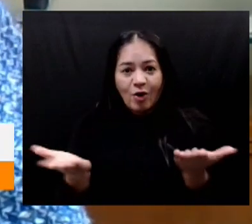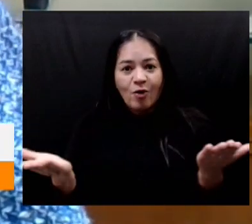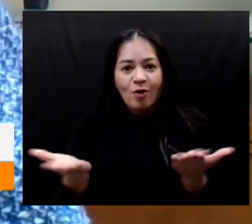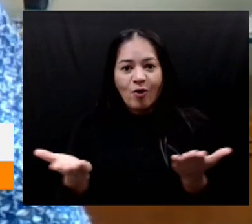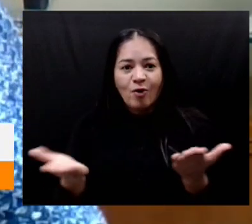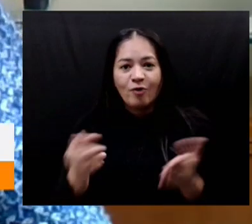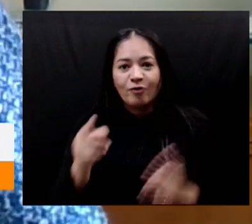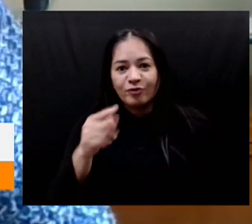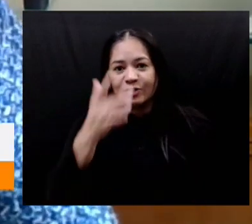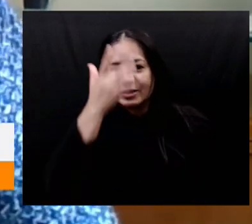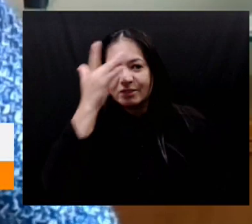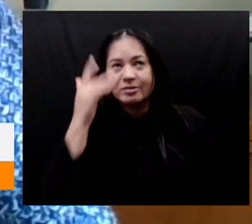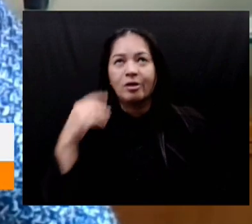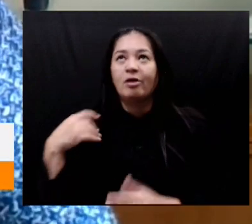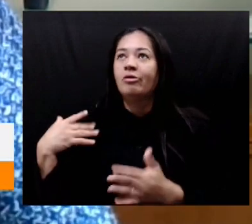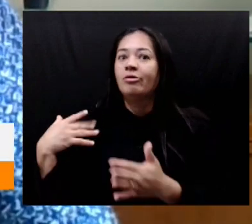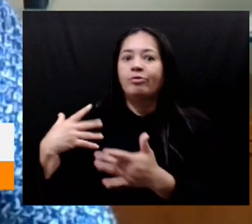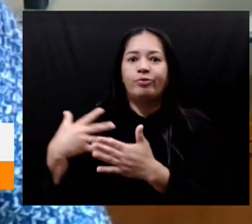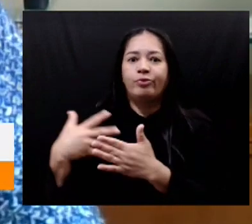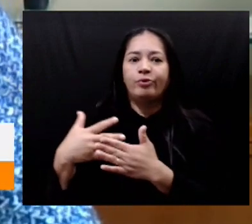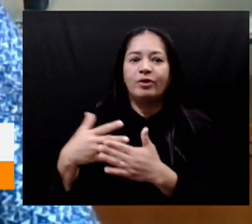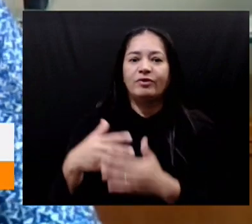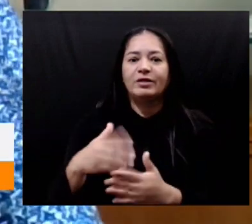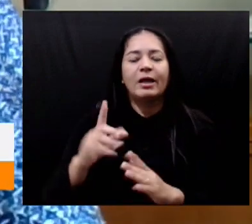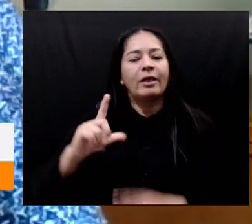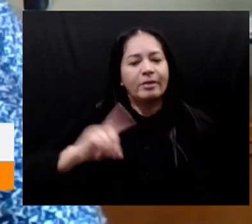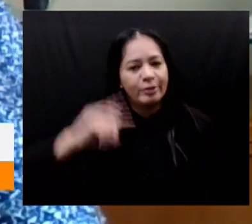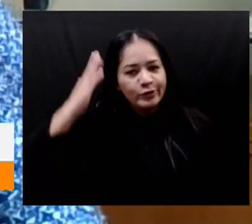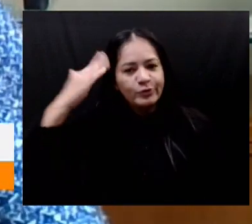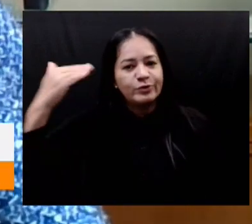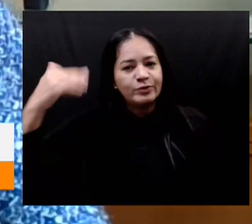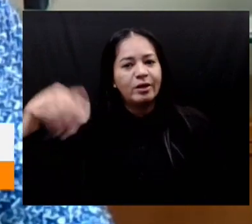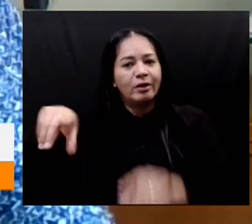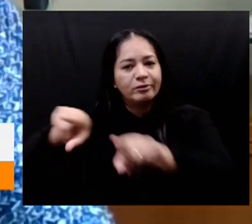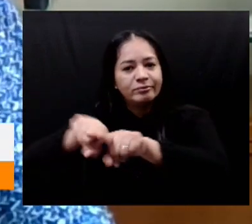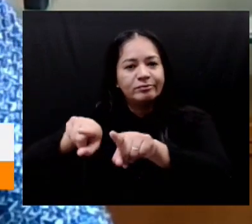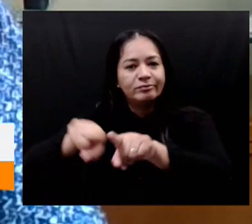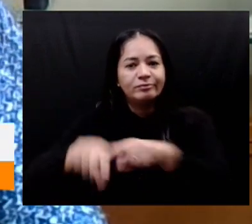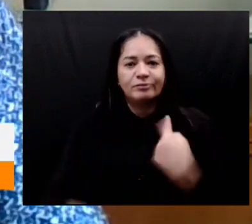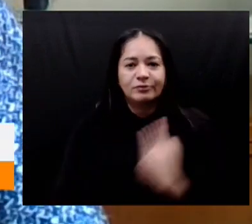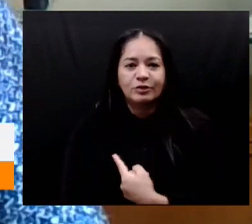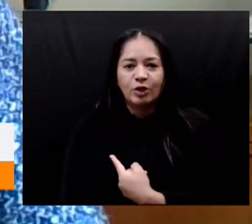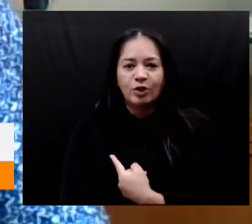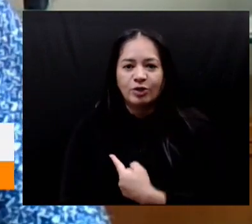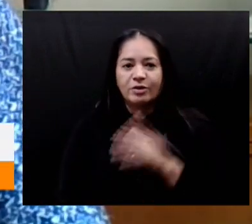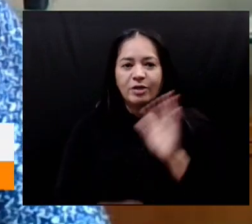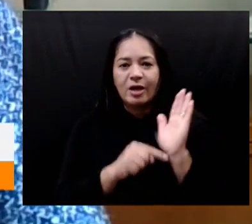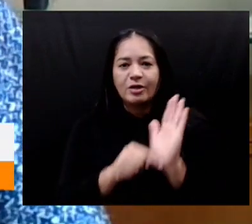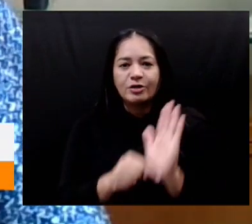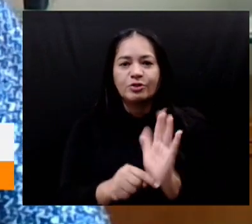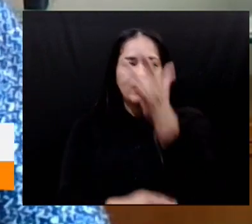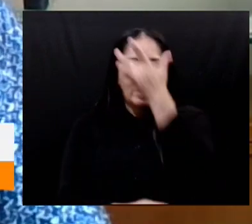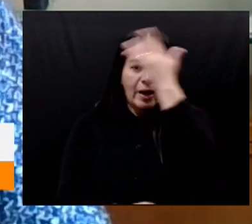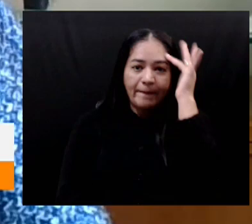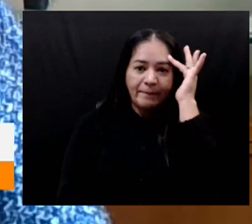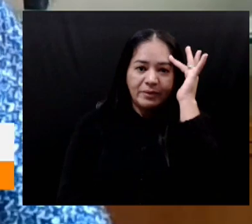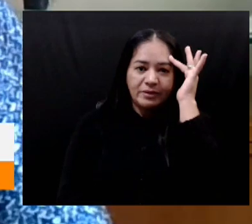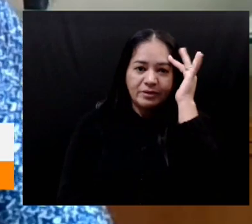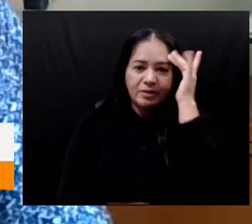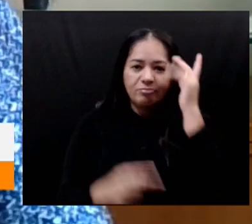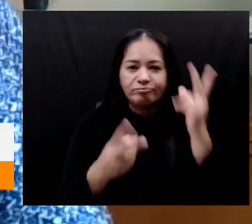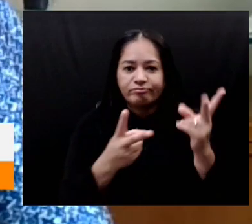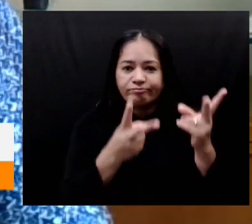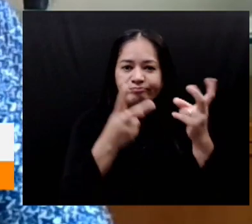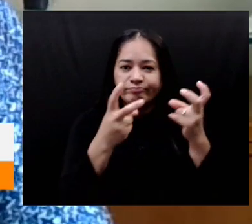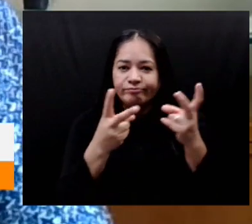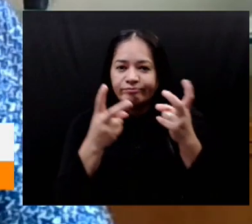anos depois, tem sucessos também. Então, a gente vai ajudando a pessoa a observar, a perceber,